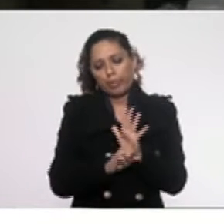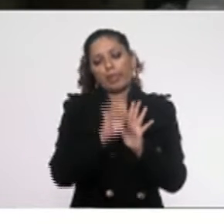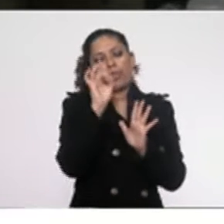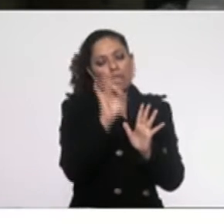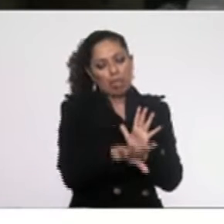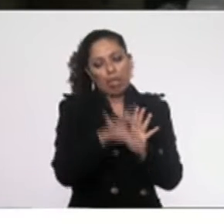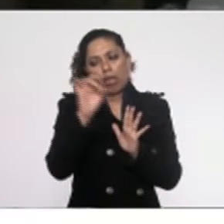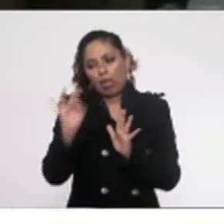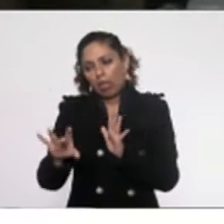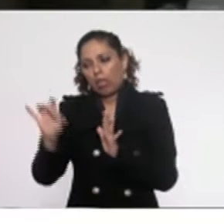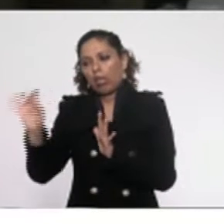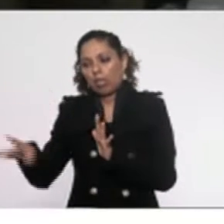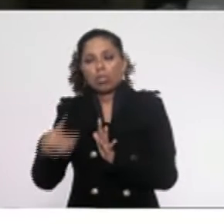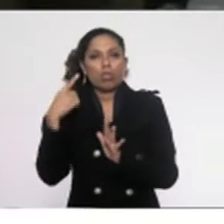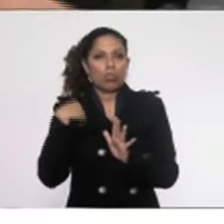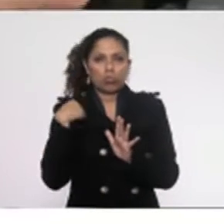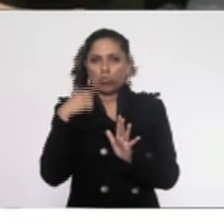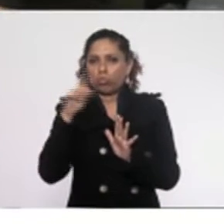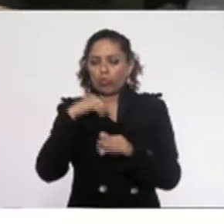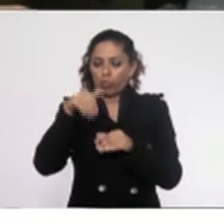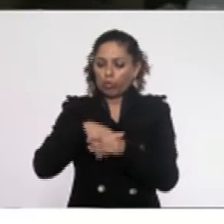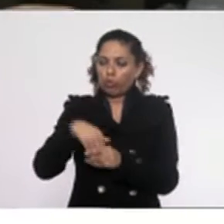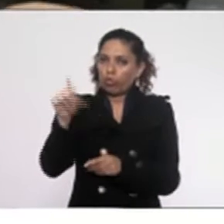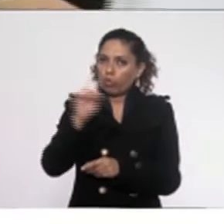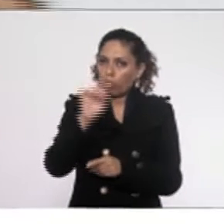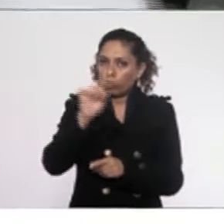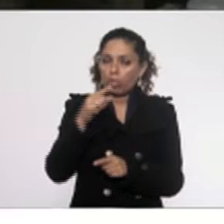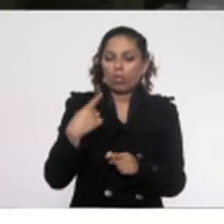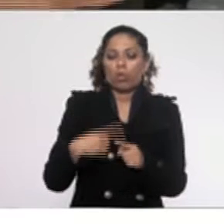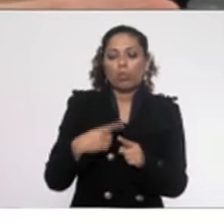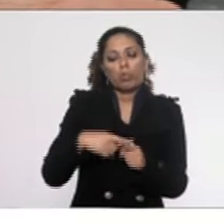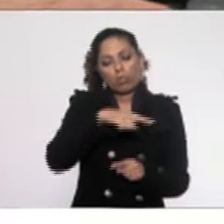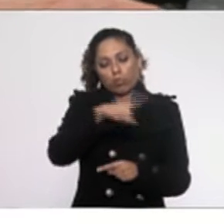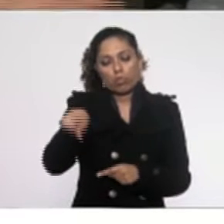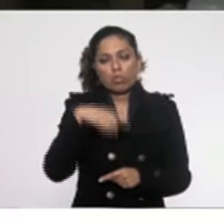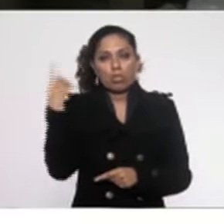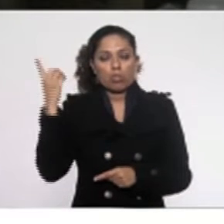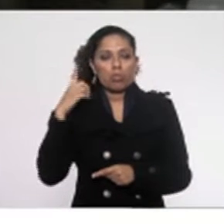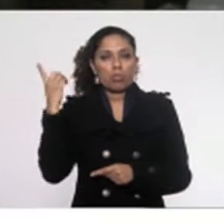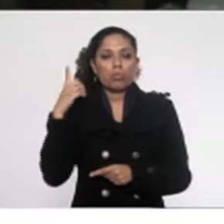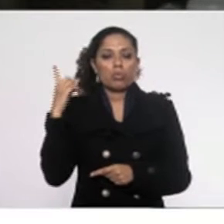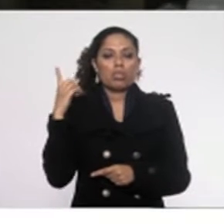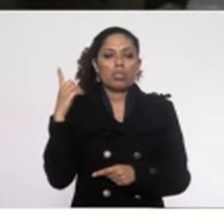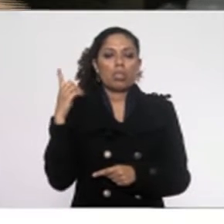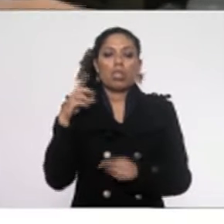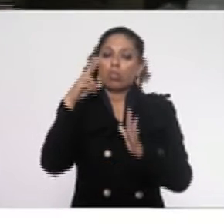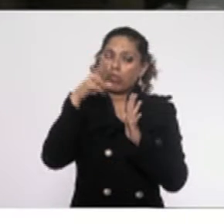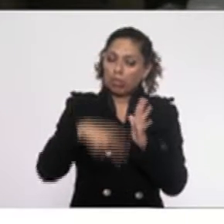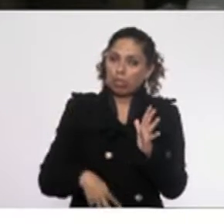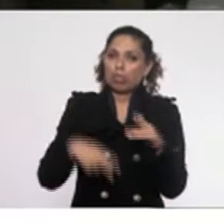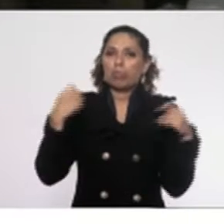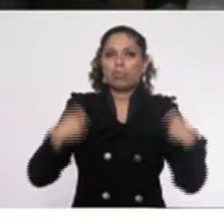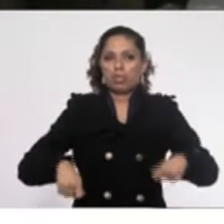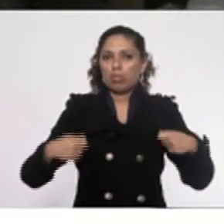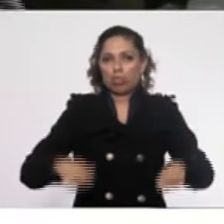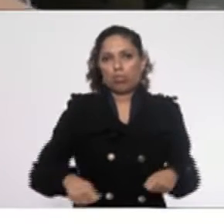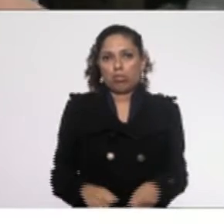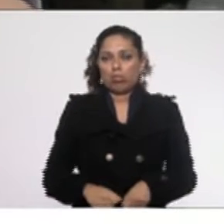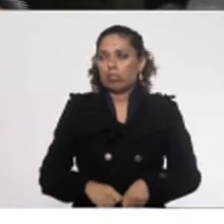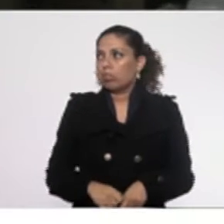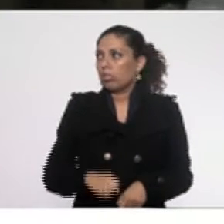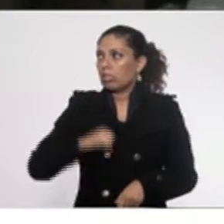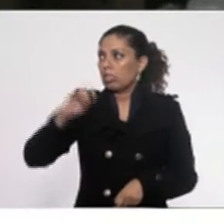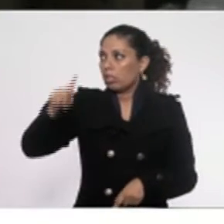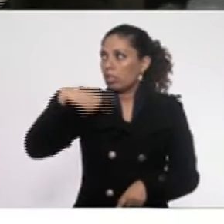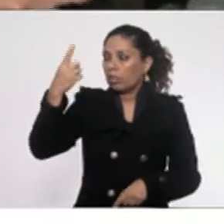emenda aquilo que está no meu voto, para os senhores deputados lerem e, na hora